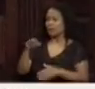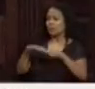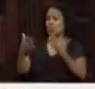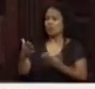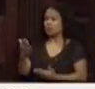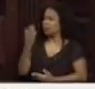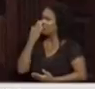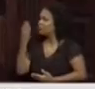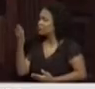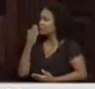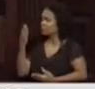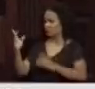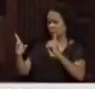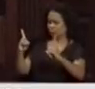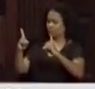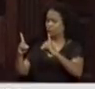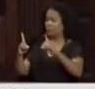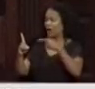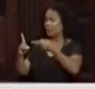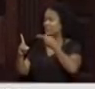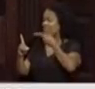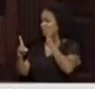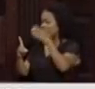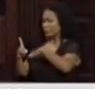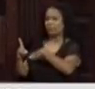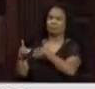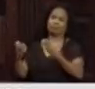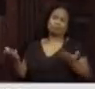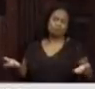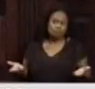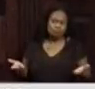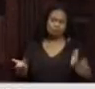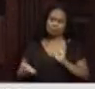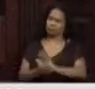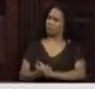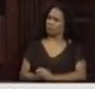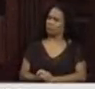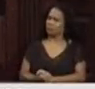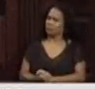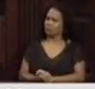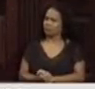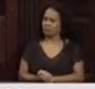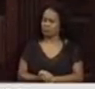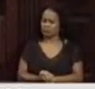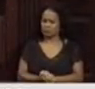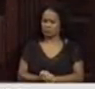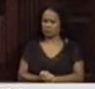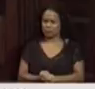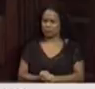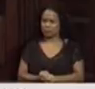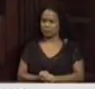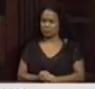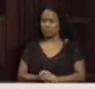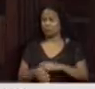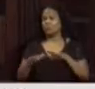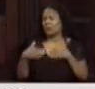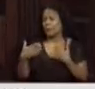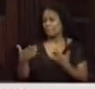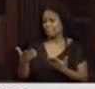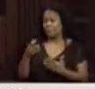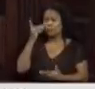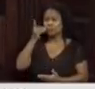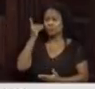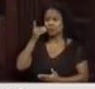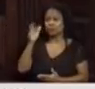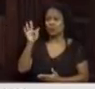bem da gente, que eu vou ficar preocupado. Daqui 5 anos, não sei se os demais, mas o Freixo terá